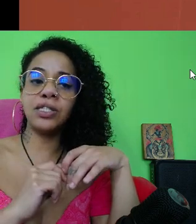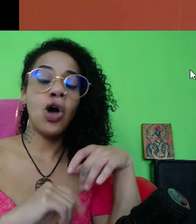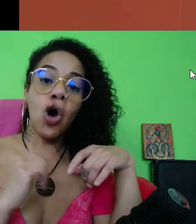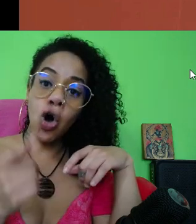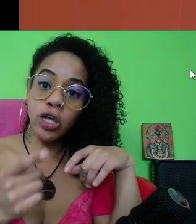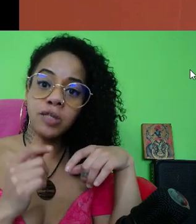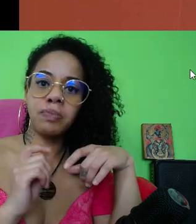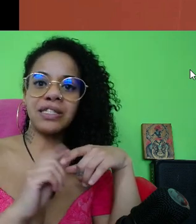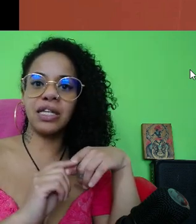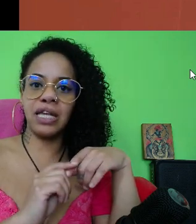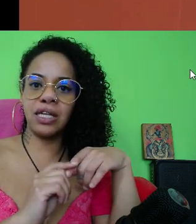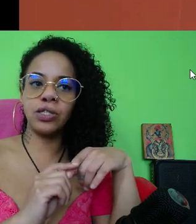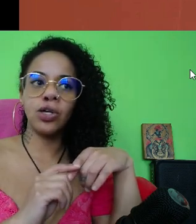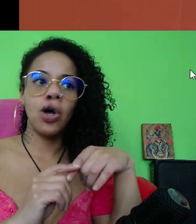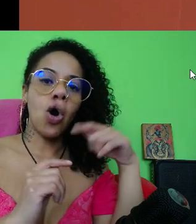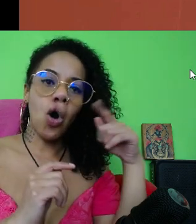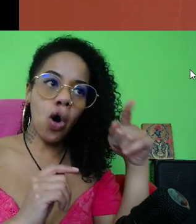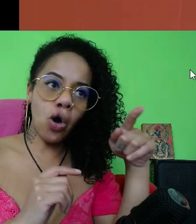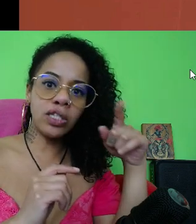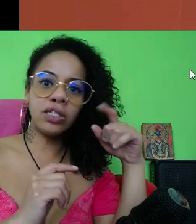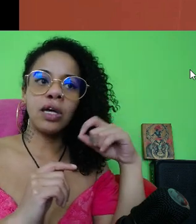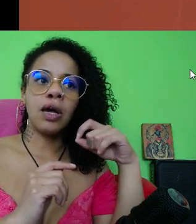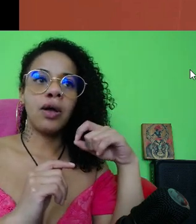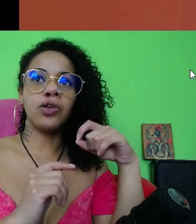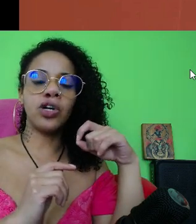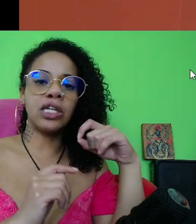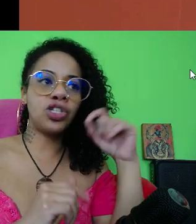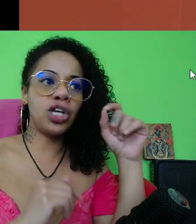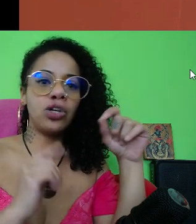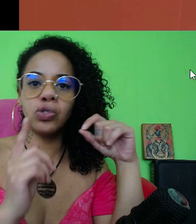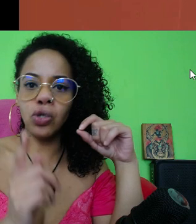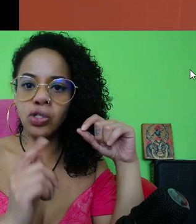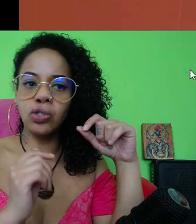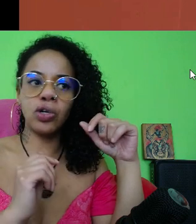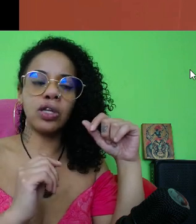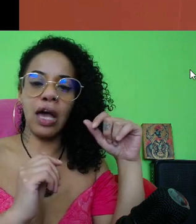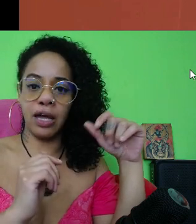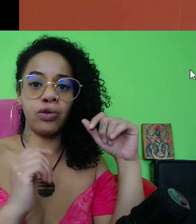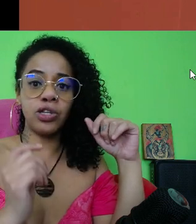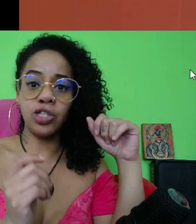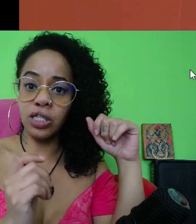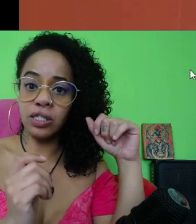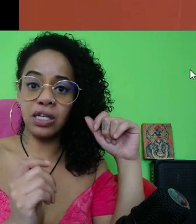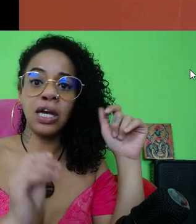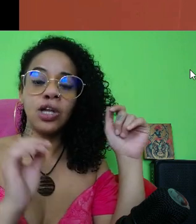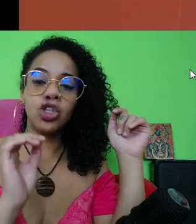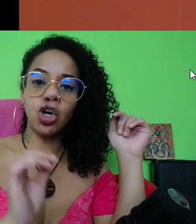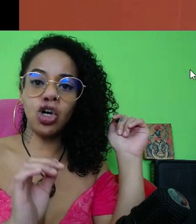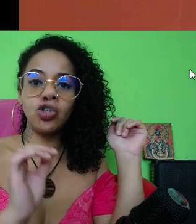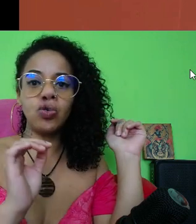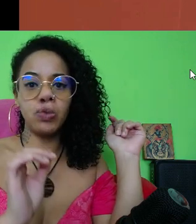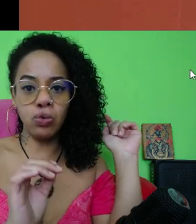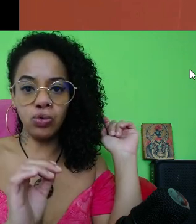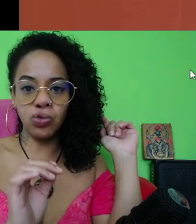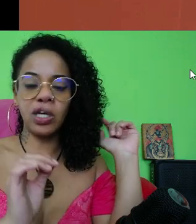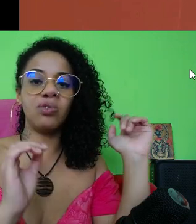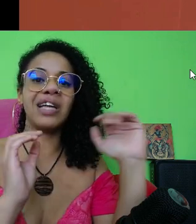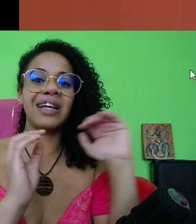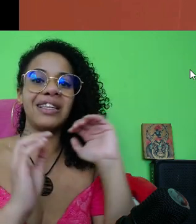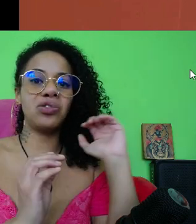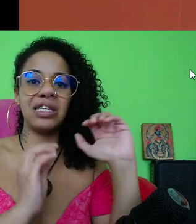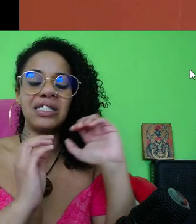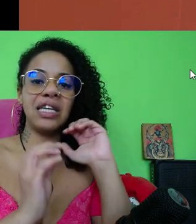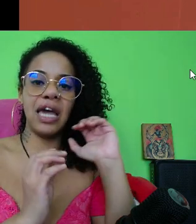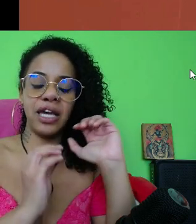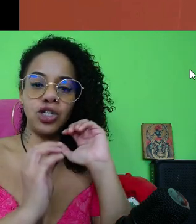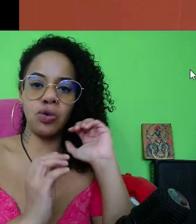pcds os pcds os nordestinos ou notistas todo mundo que